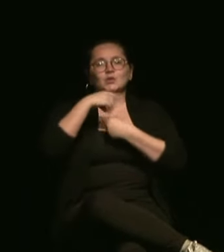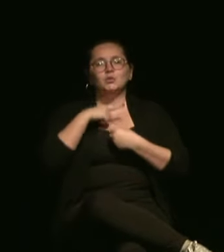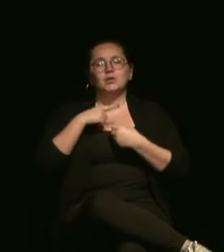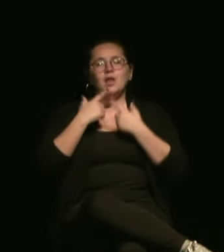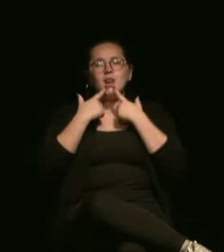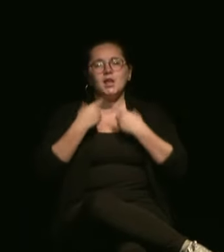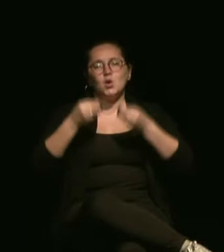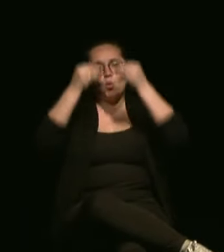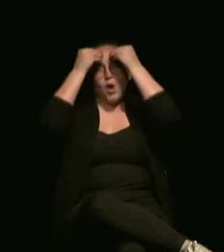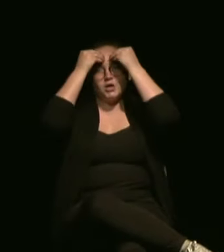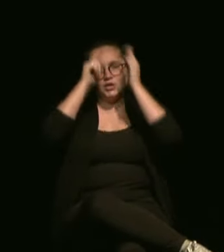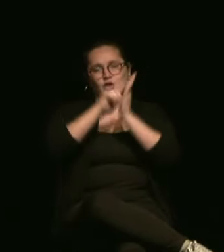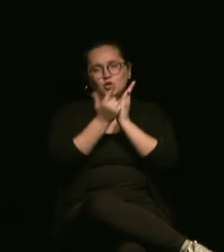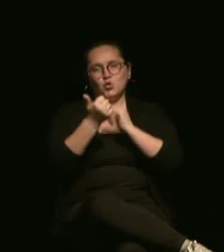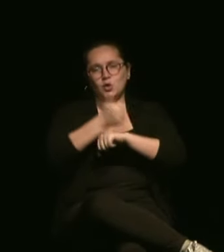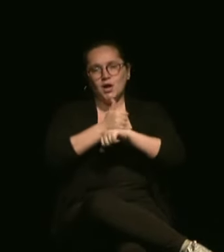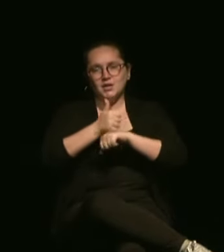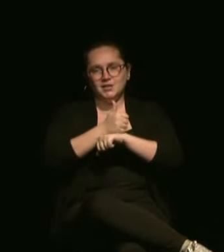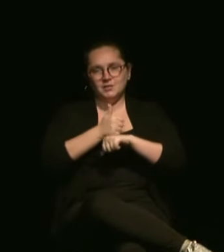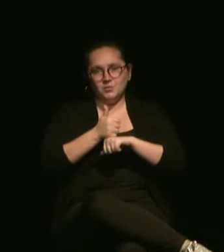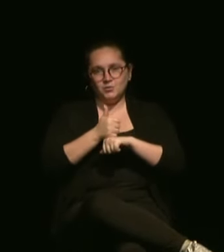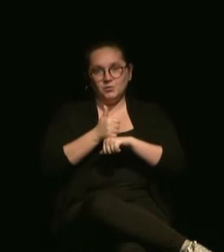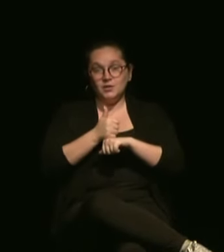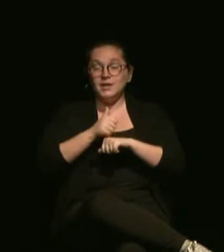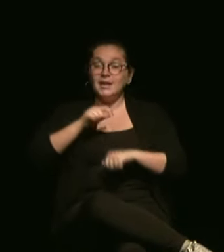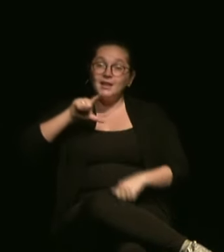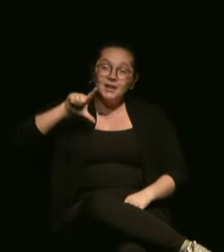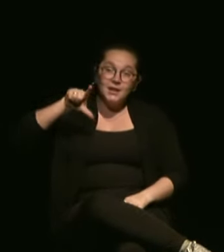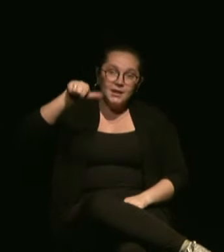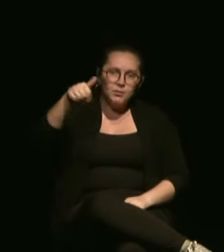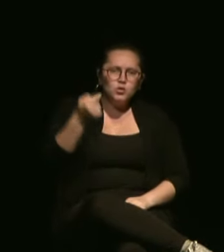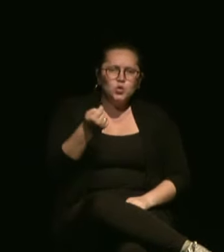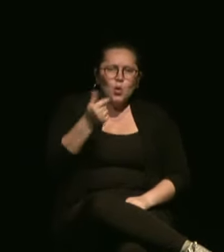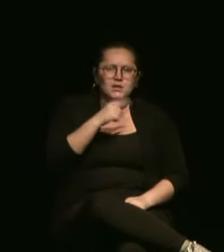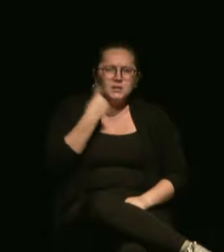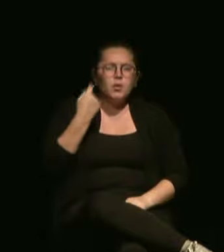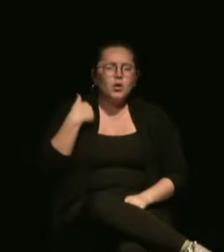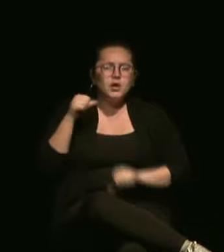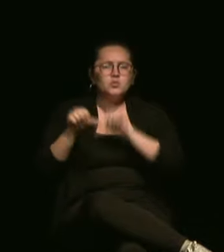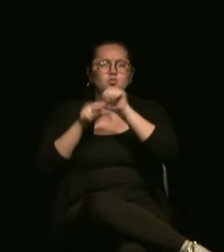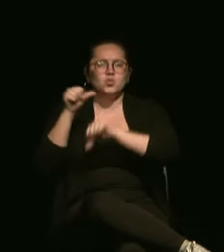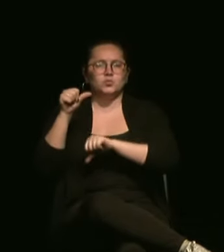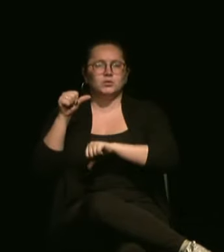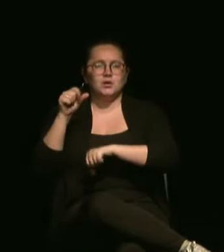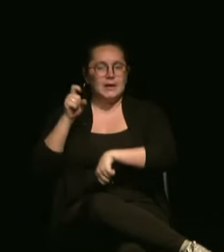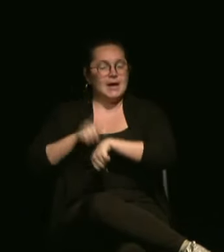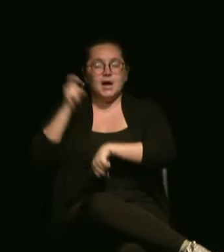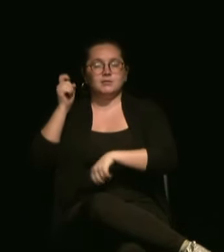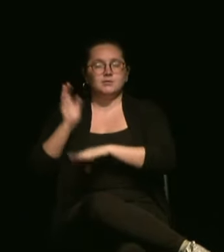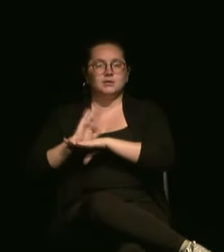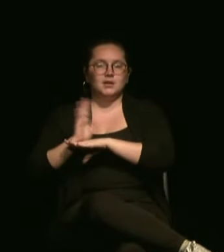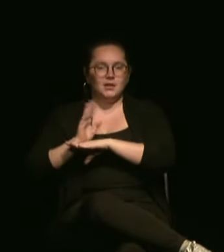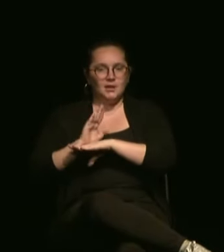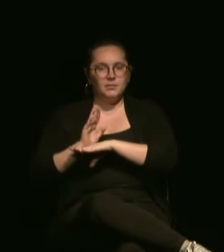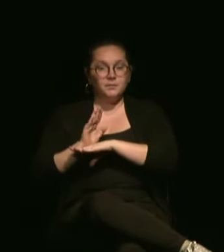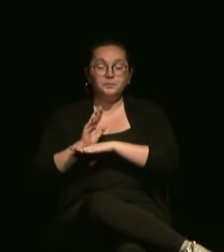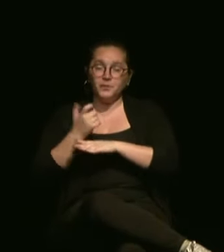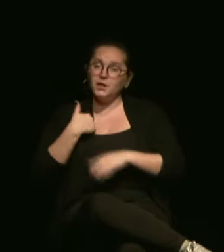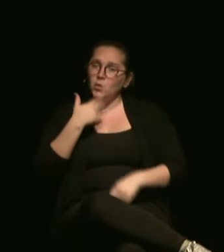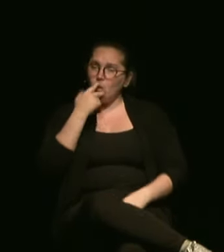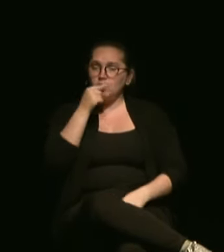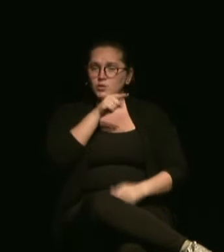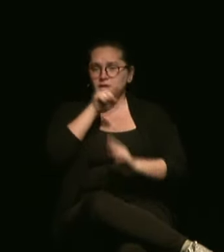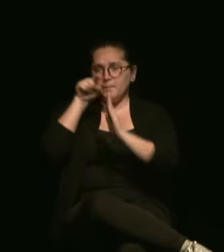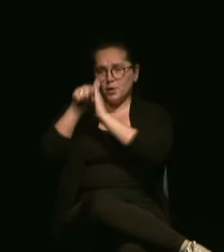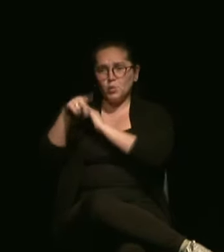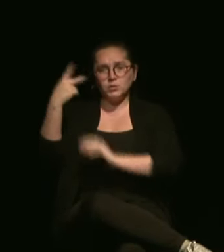E, portanto, ainda não é o cinema radical que ele vai fazer no fim da vida. Então, eu acho que o Escorel tem razão de ter feito a pergunta que